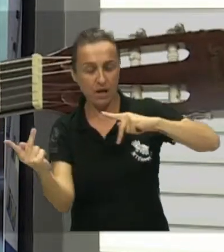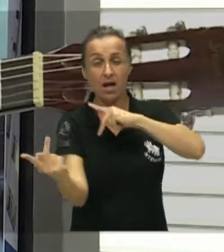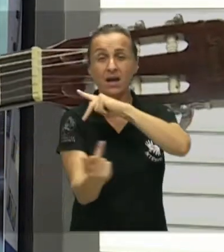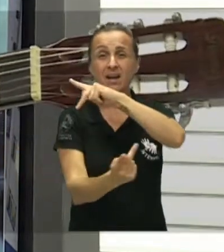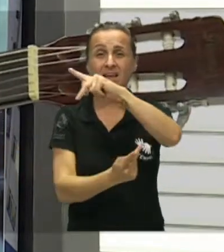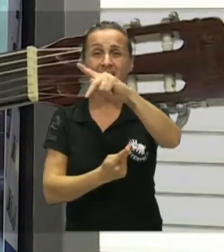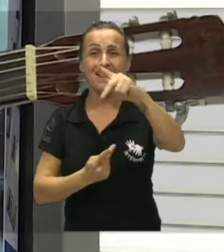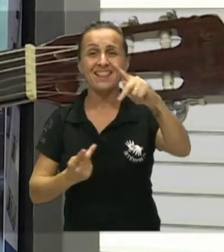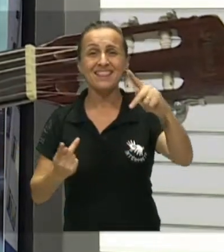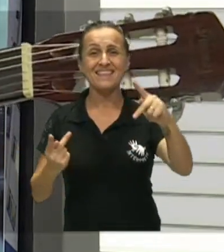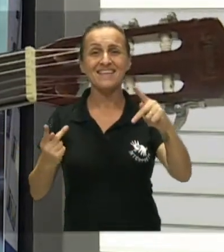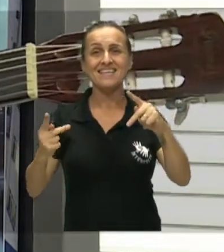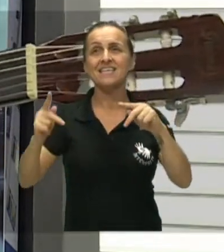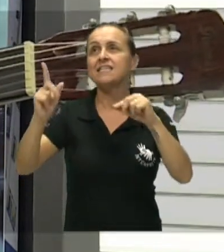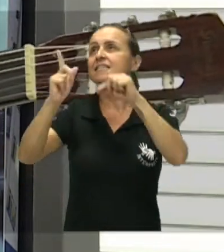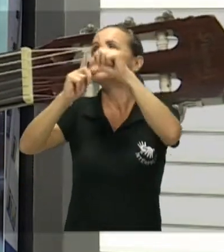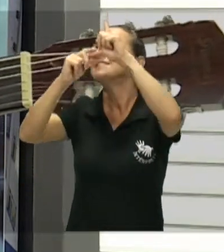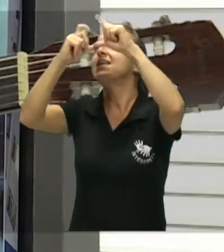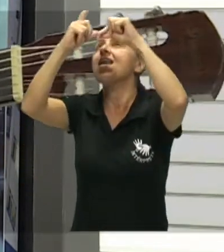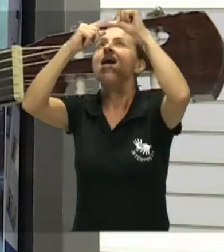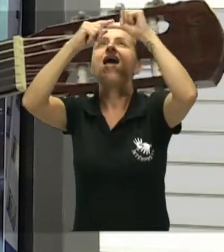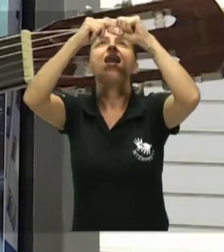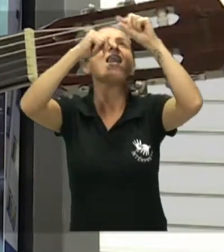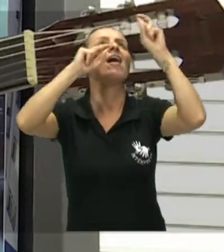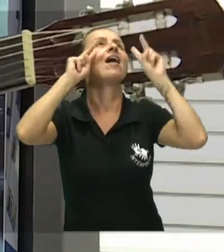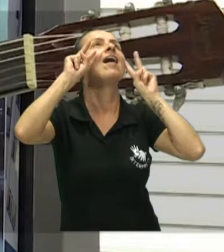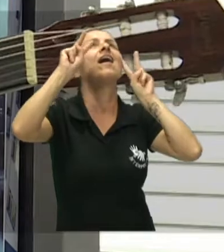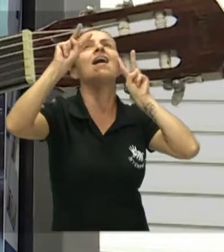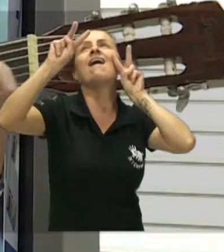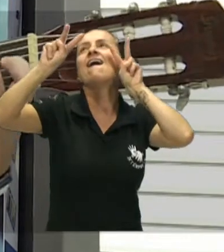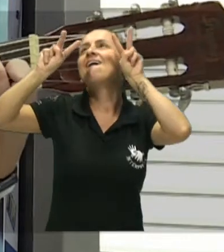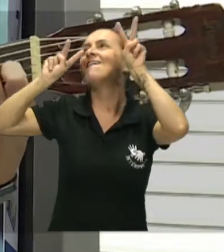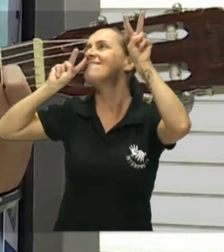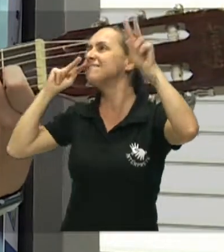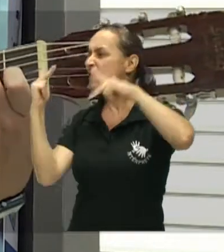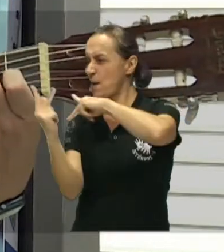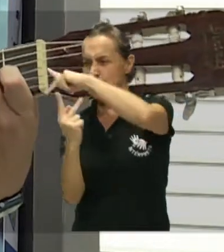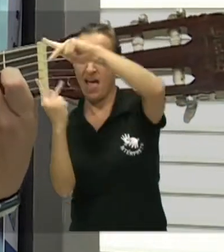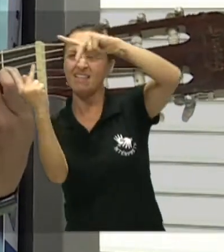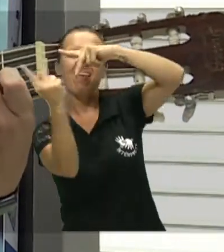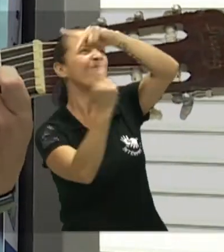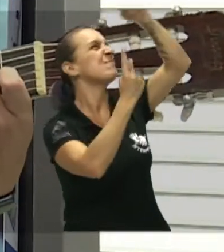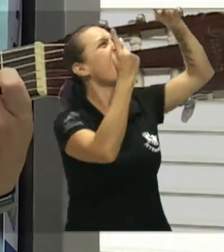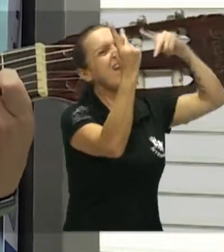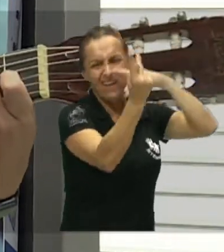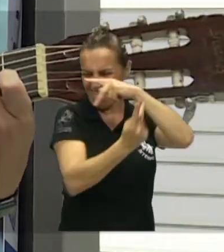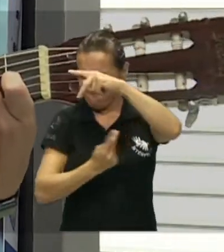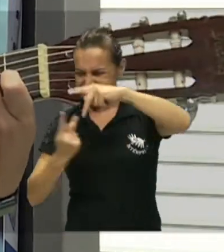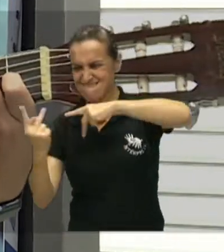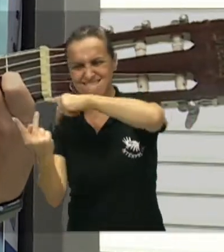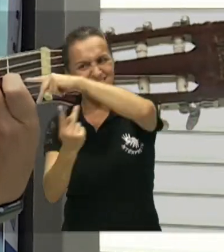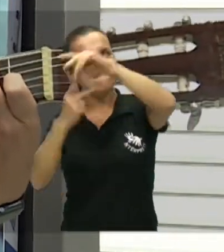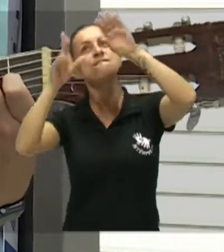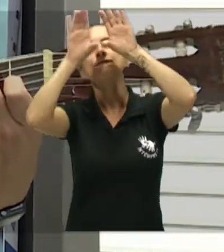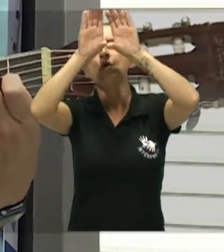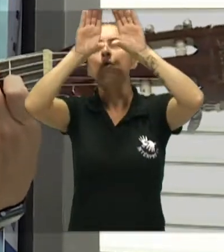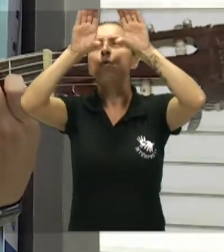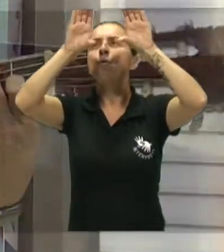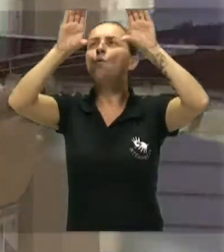Uma chuva de estrelas, os astros todos a flutuar.